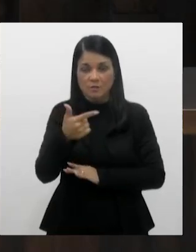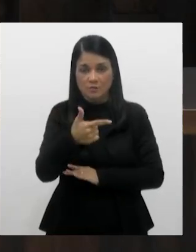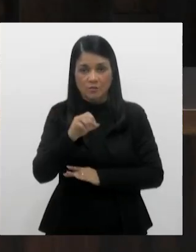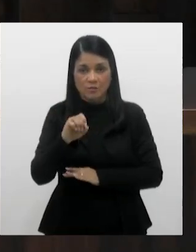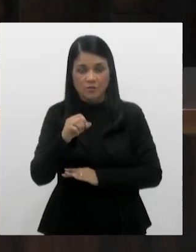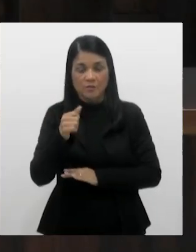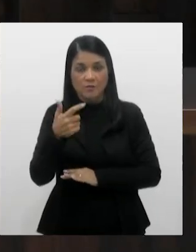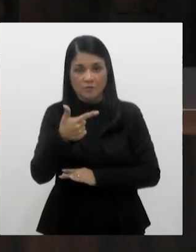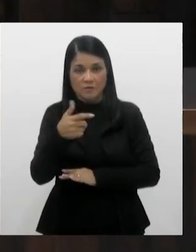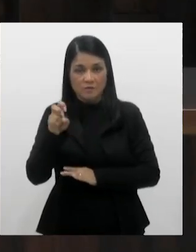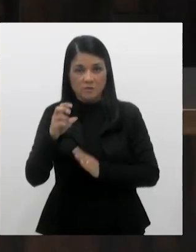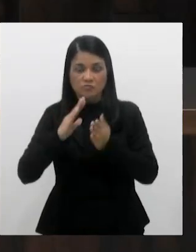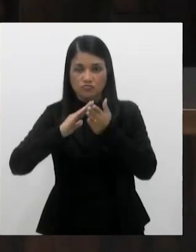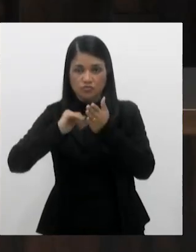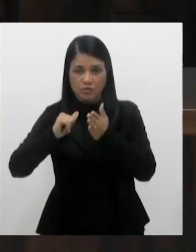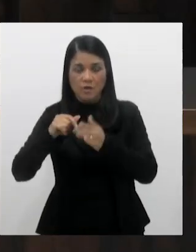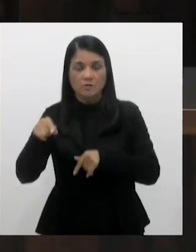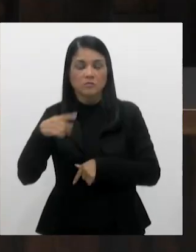está retirado.